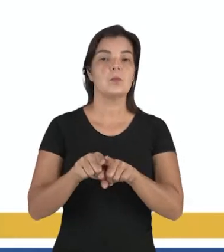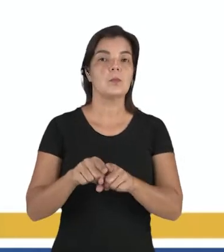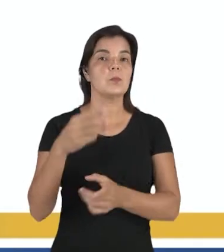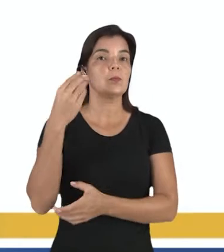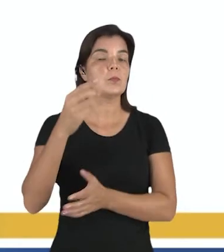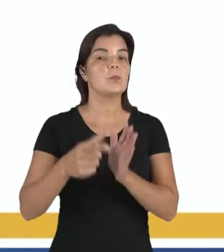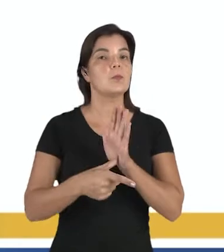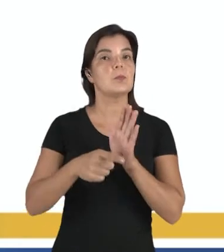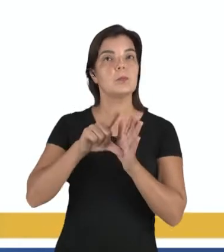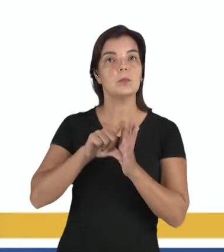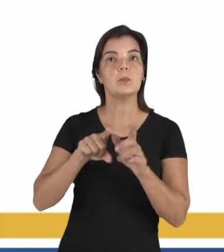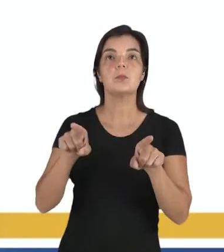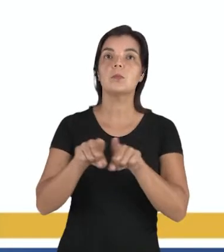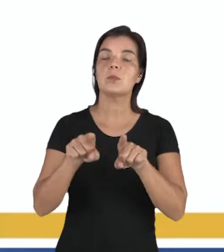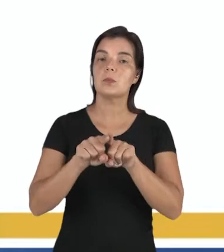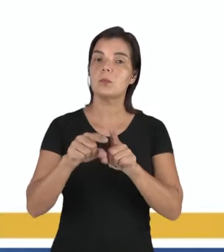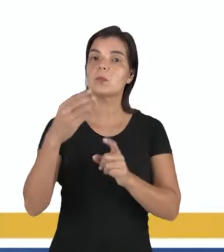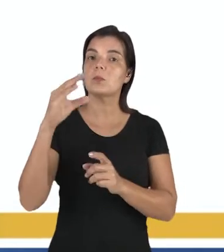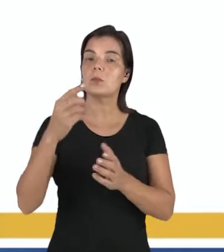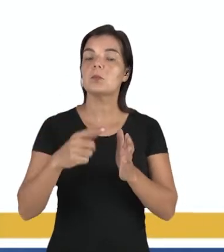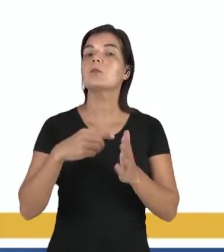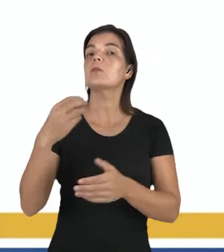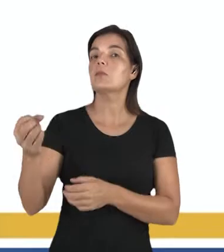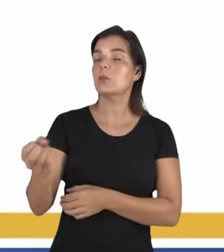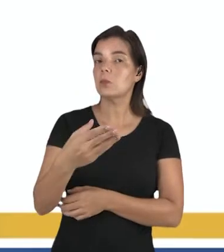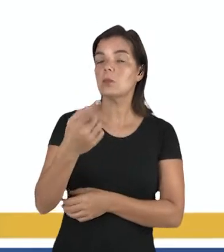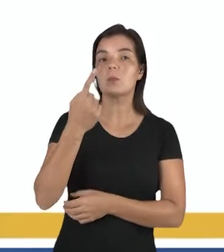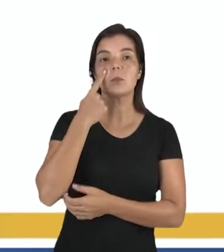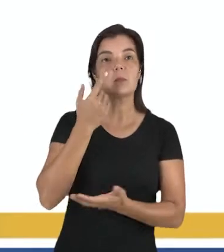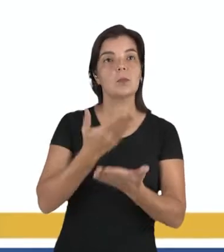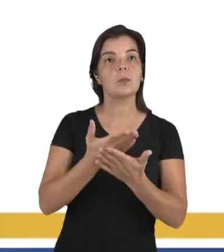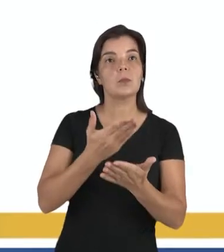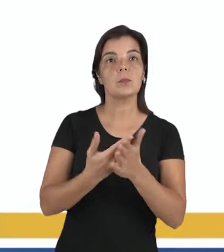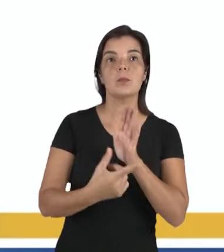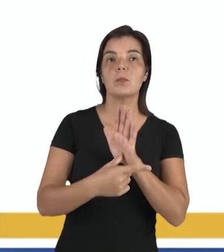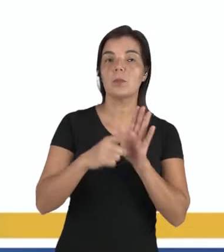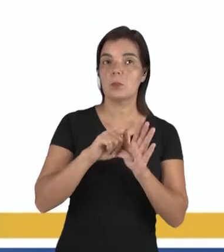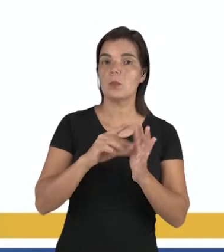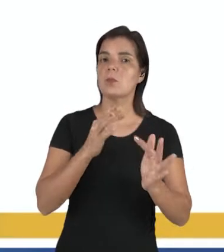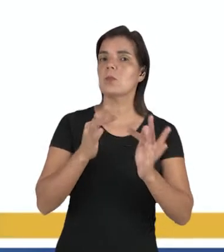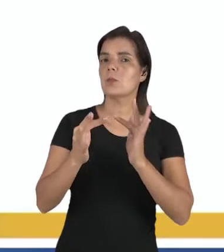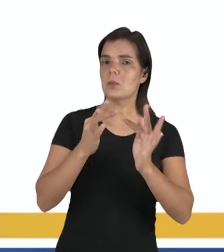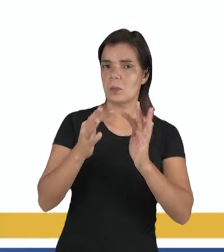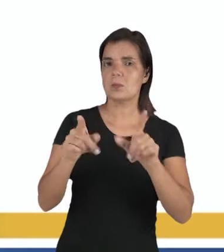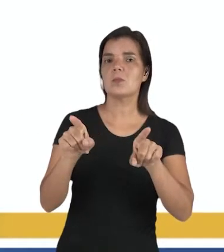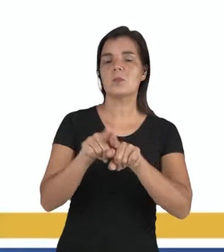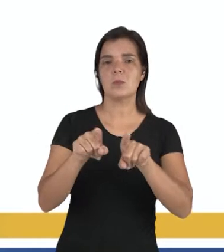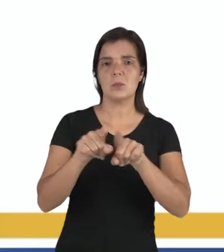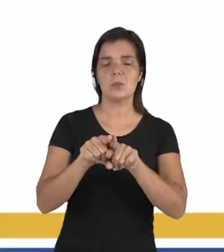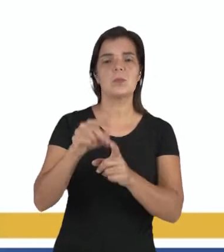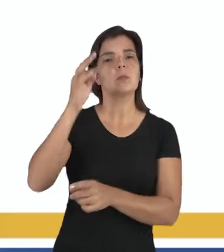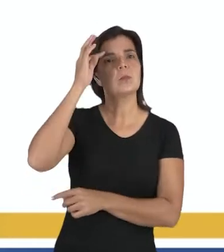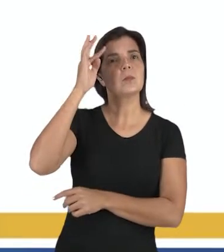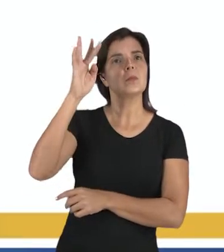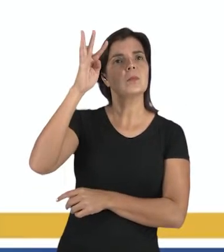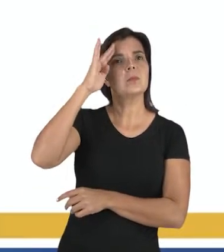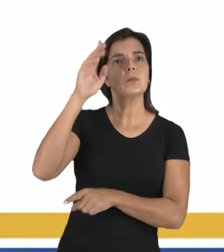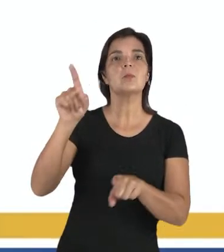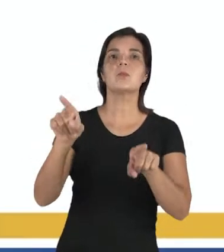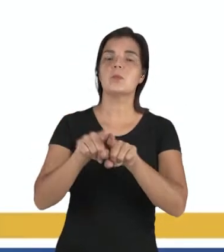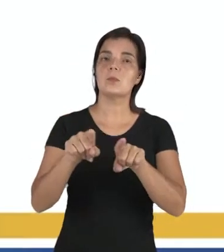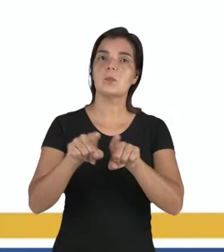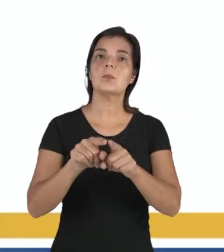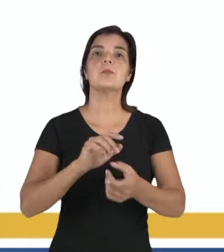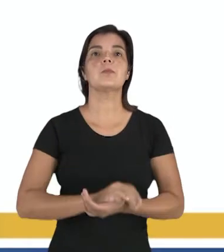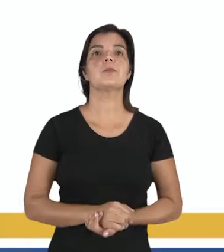e da ciência moderna. Então, o que a gente viu na aula anterior, a ciência antiga ela era muito teorética,